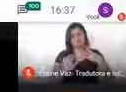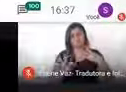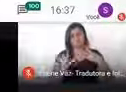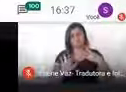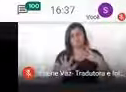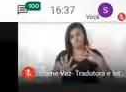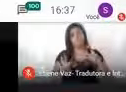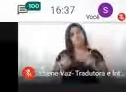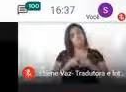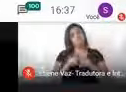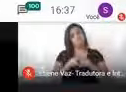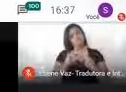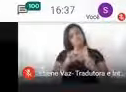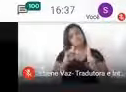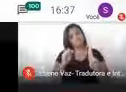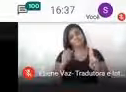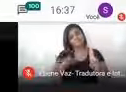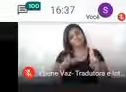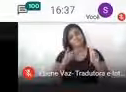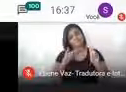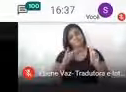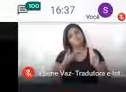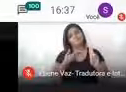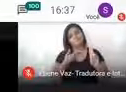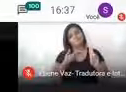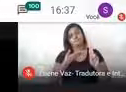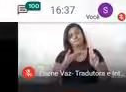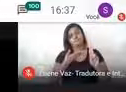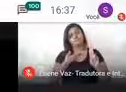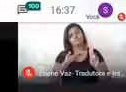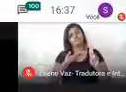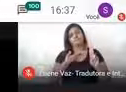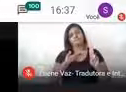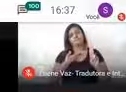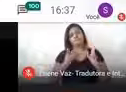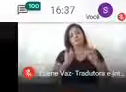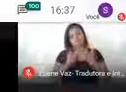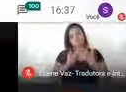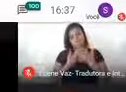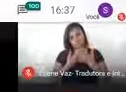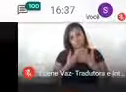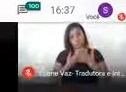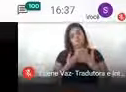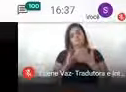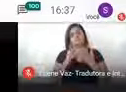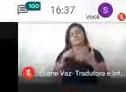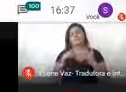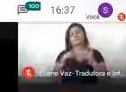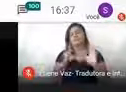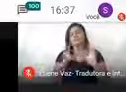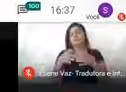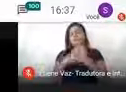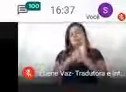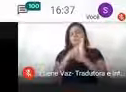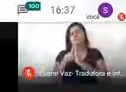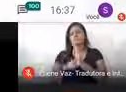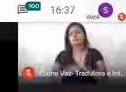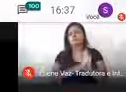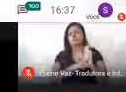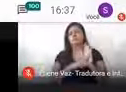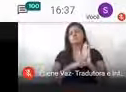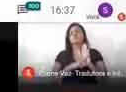UFRA. Então, uma delas entra nesse rol de universidades que possuem grupos de pesquisa